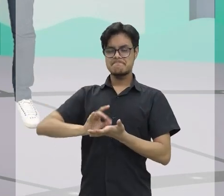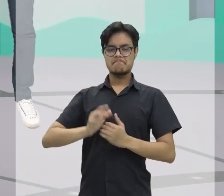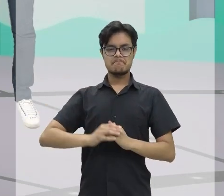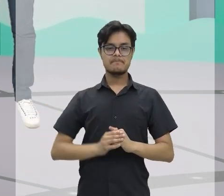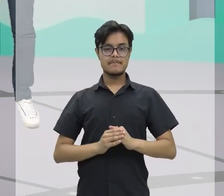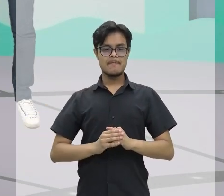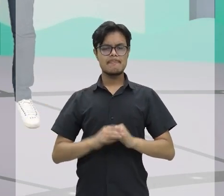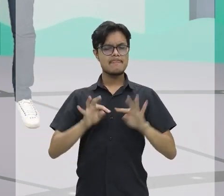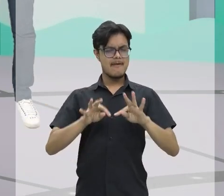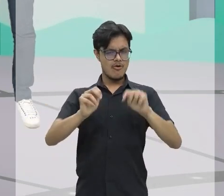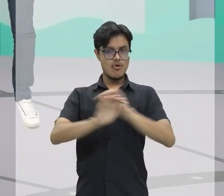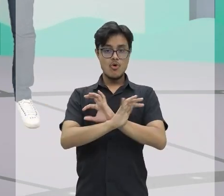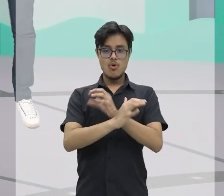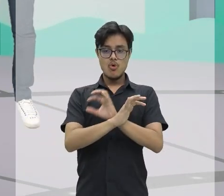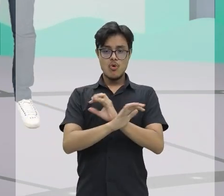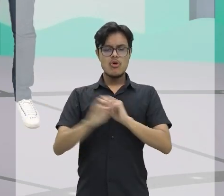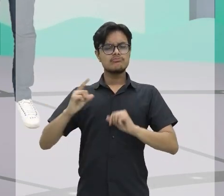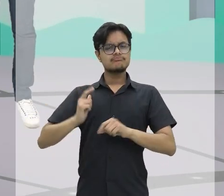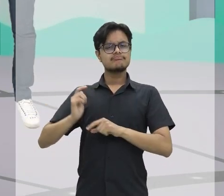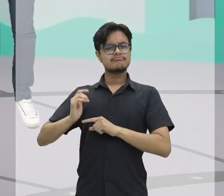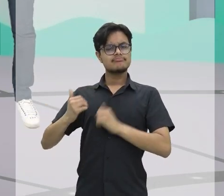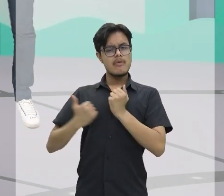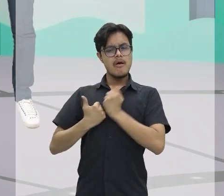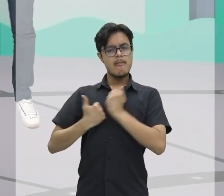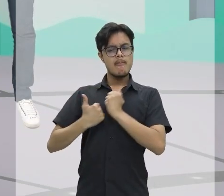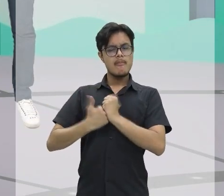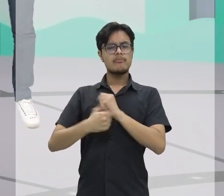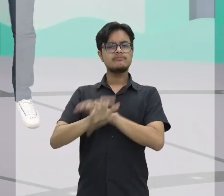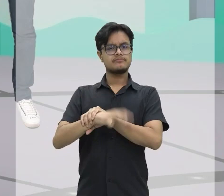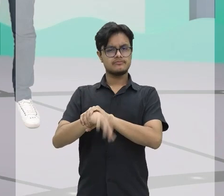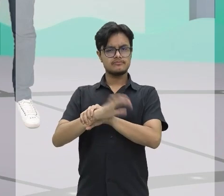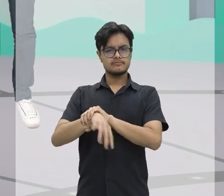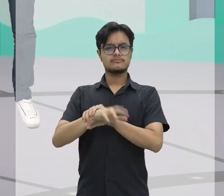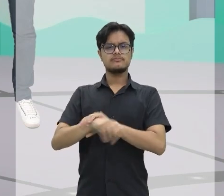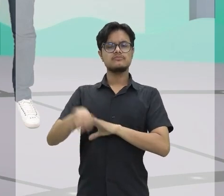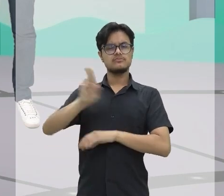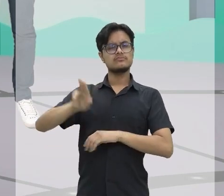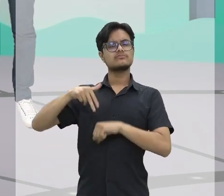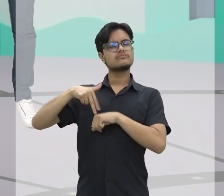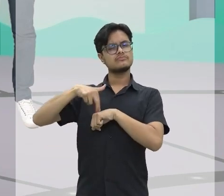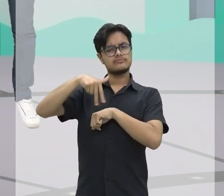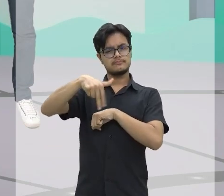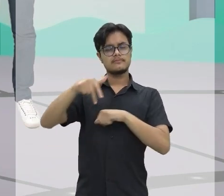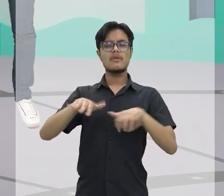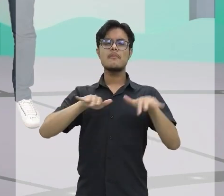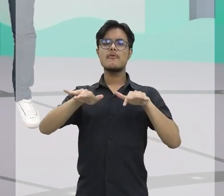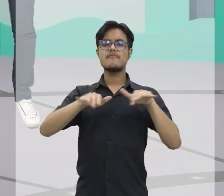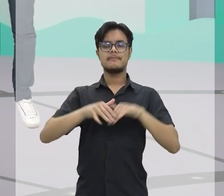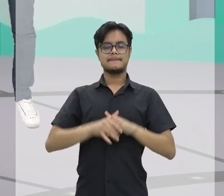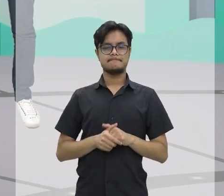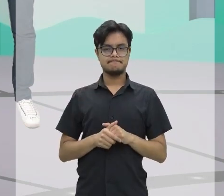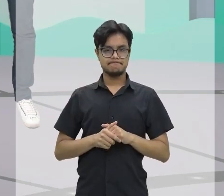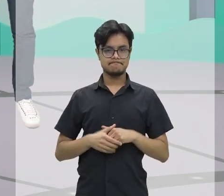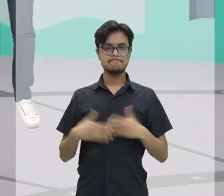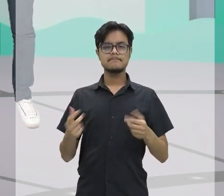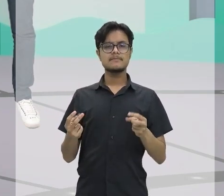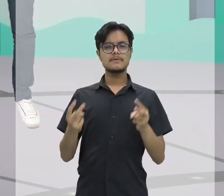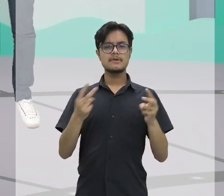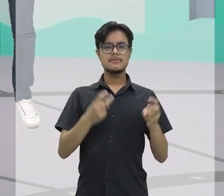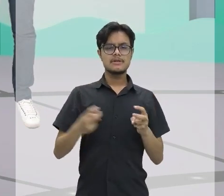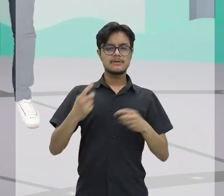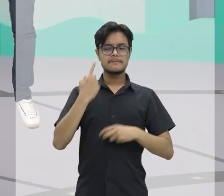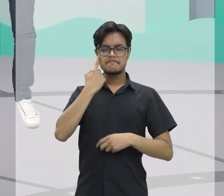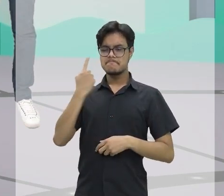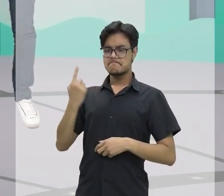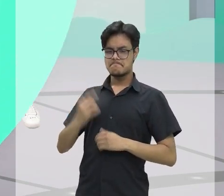os ossos em auxílio ali com as articulações e os músculos permitindo a nossa movimentação. Então a gente pode observar aí a representação